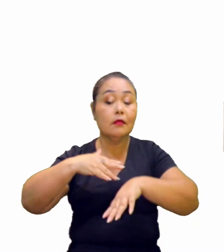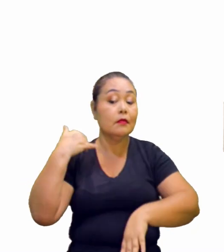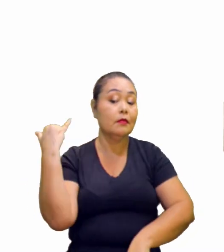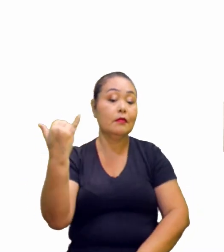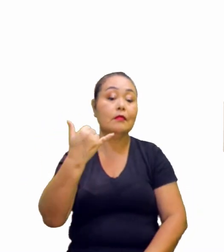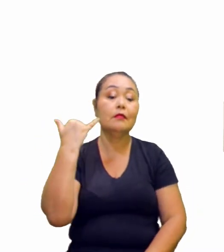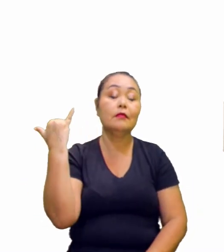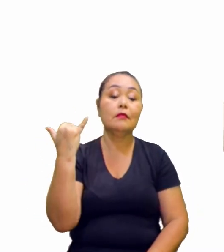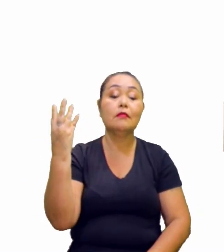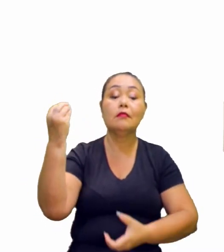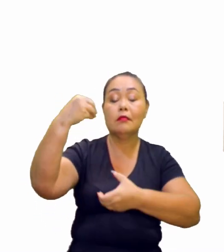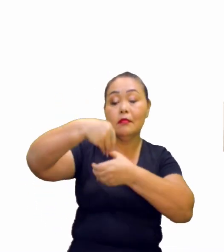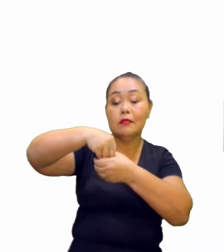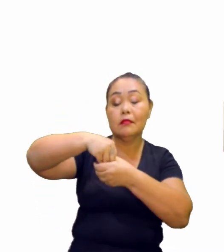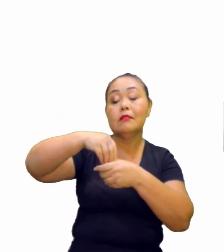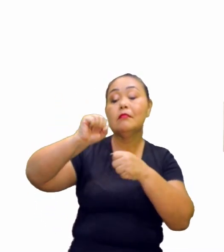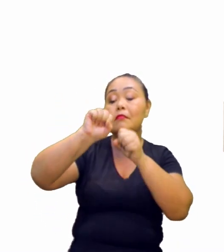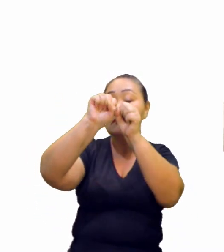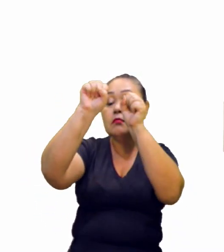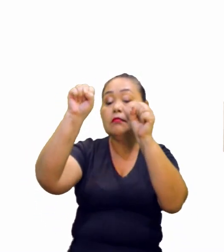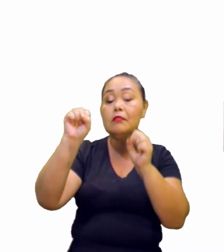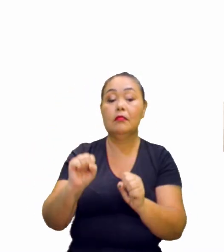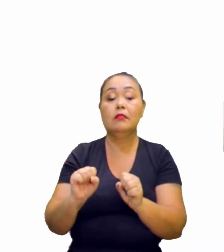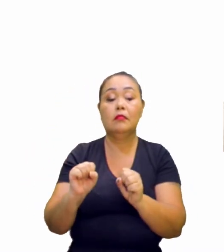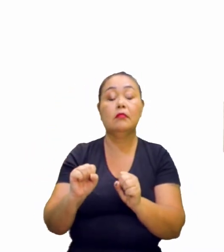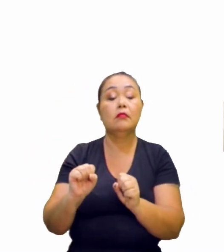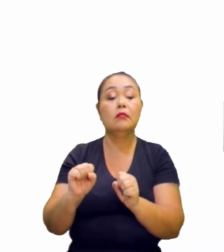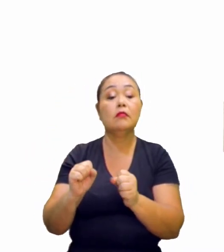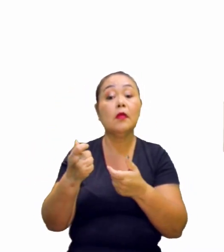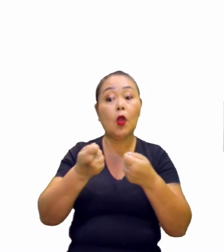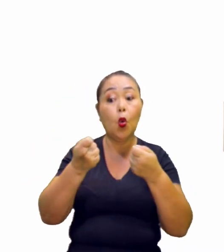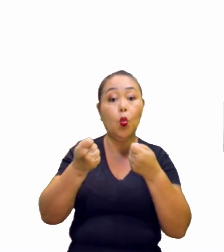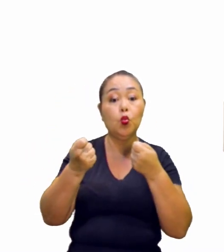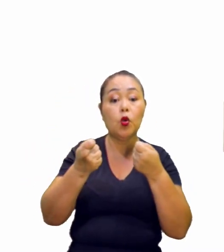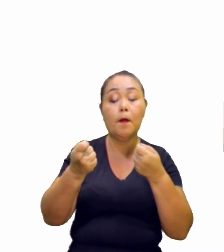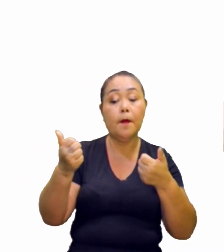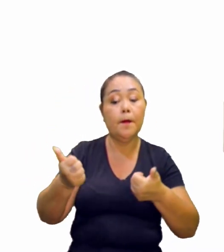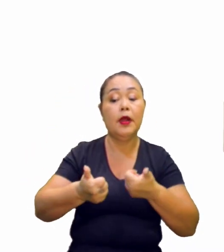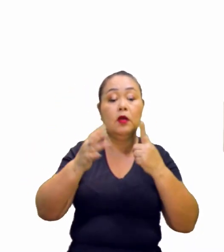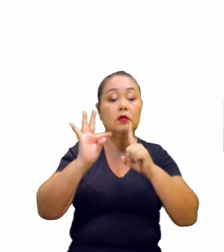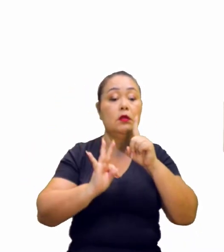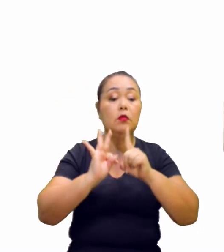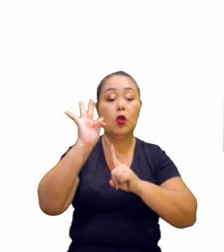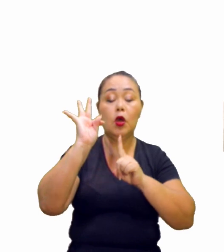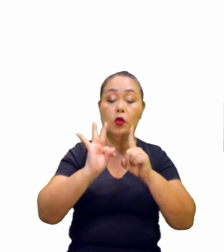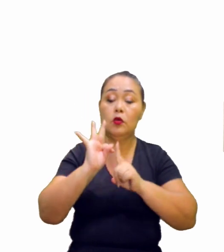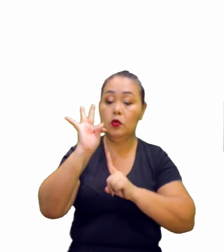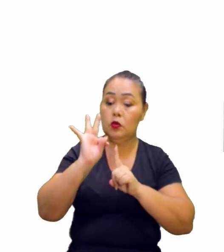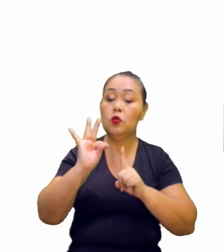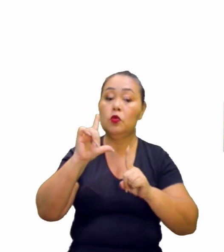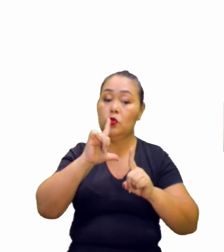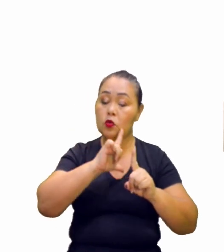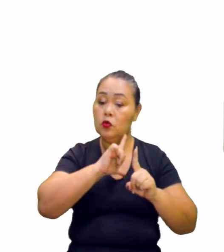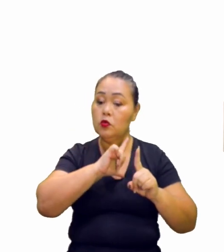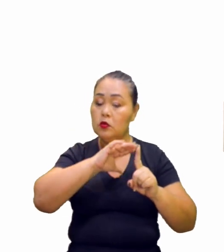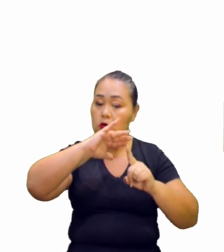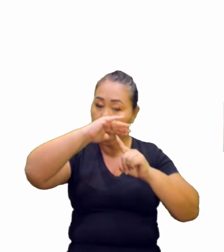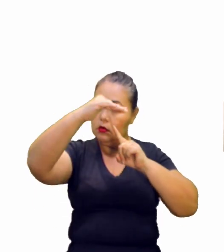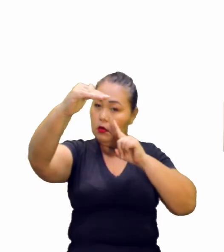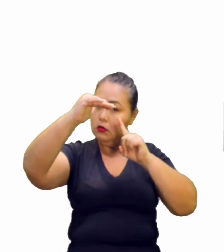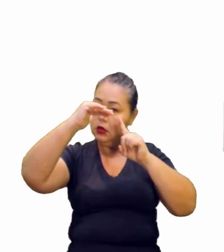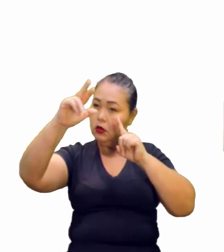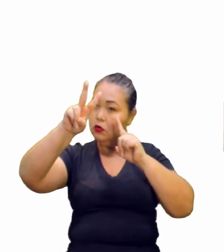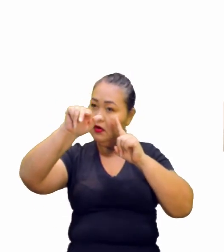Que dentro do meu sistema SAF, eu vou ter um controle melhor da temperatura, porque eu vou ter uma cobertura